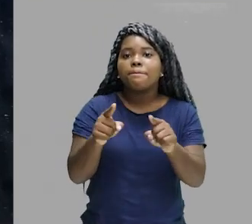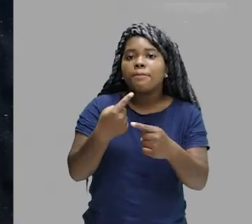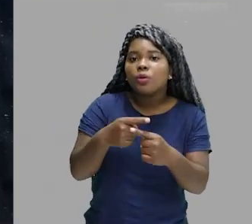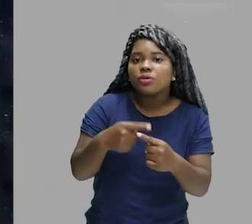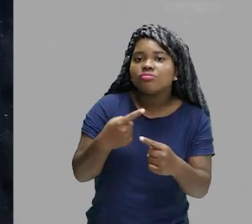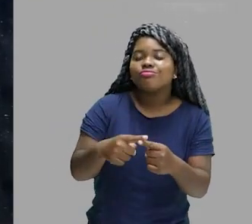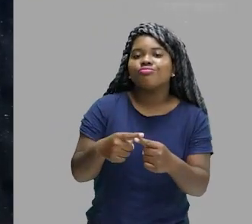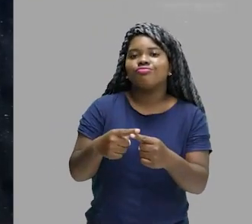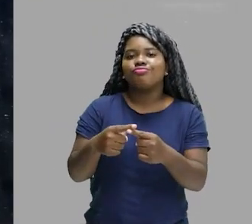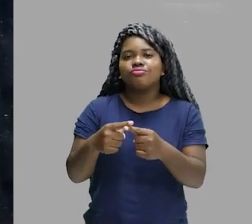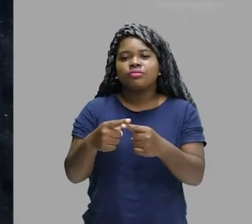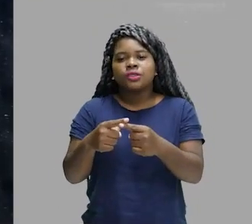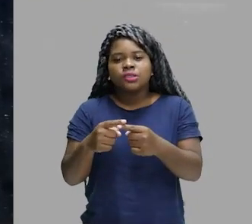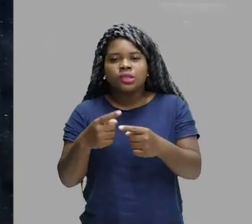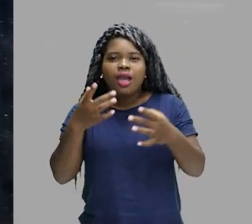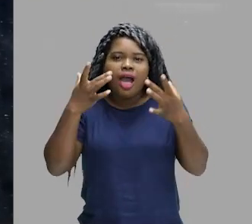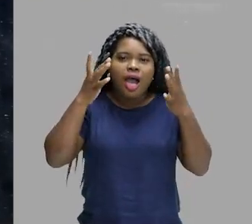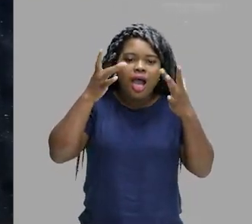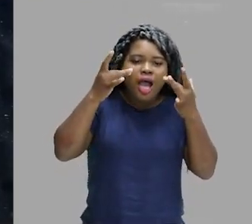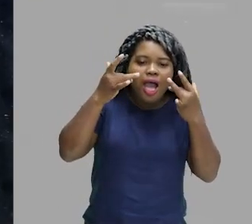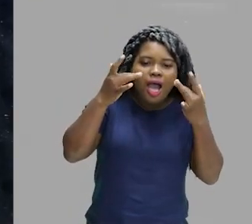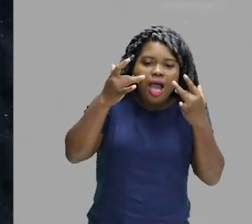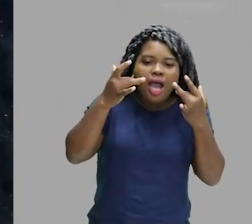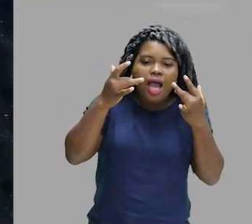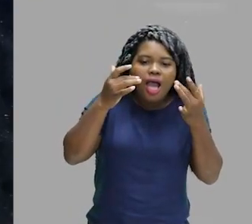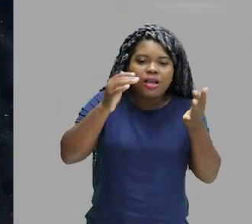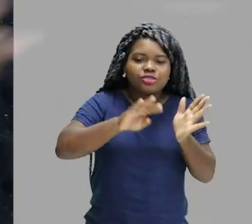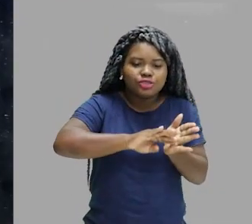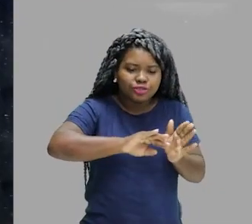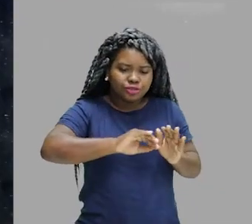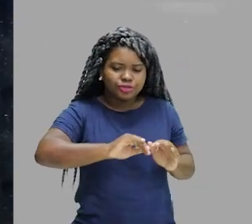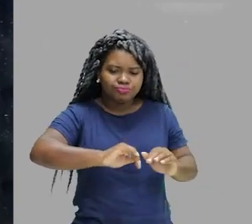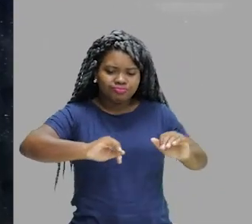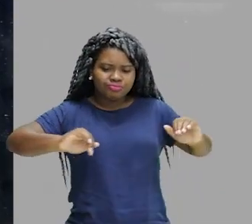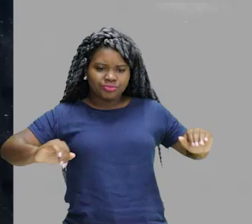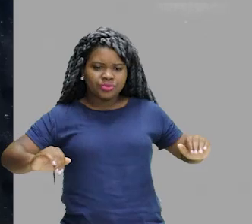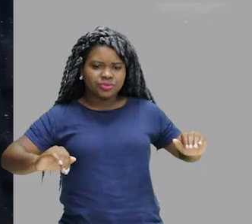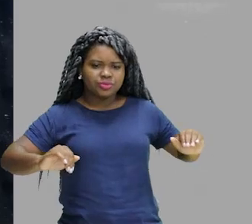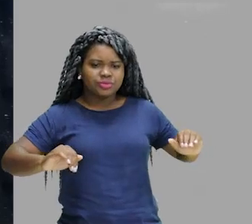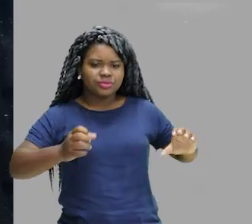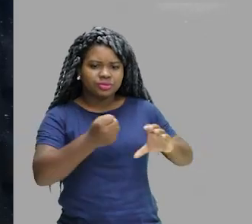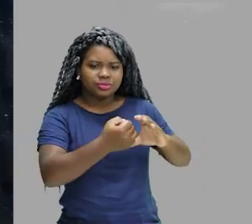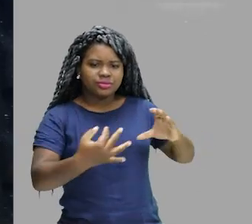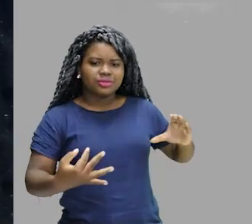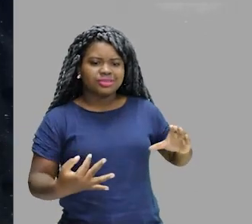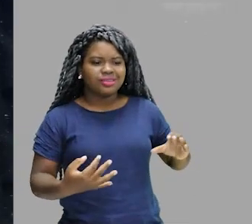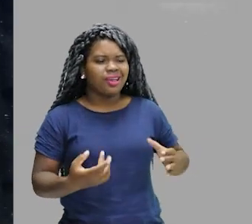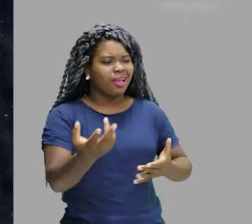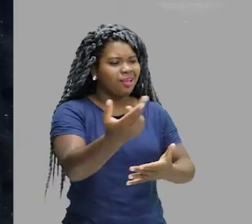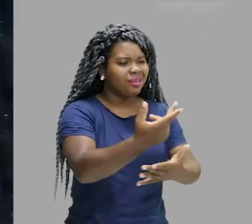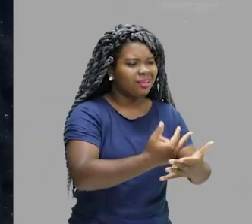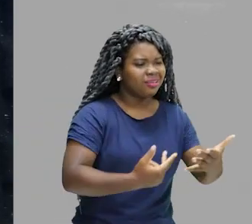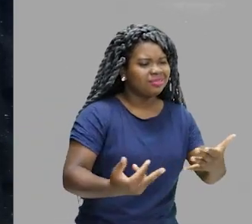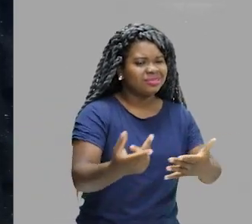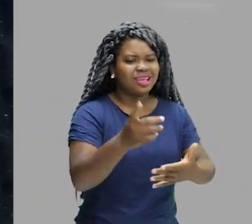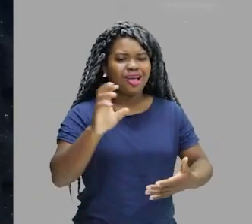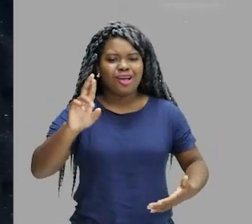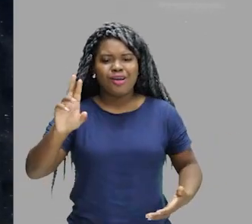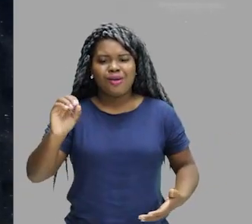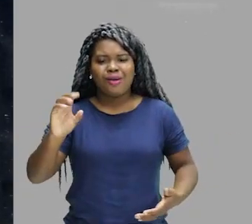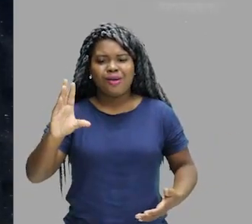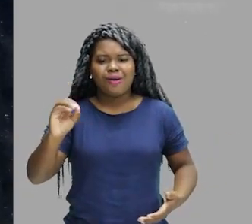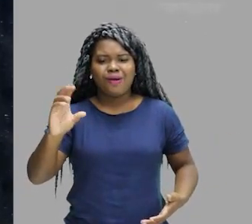arquitetura como arte, ela deixa de ter só aquele caráter pomposo, neoclassismo, aquele caráter decorativo, rococó, aquele